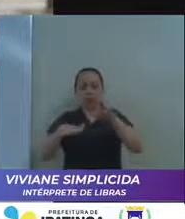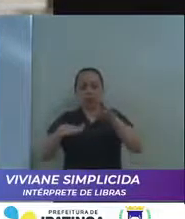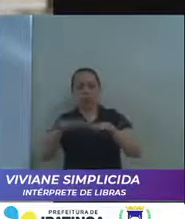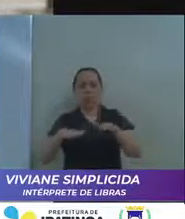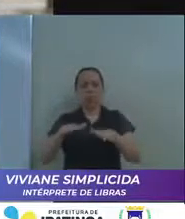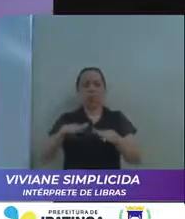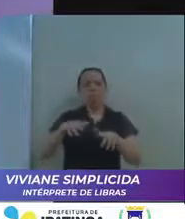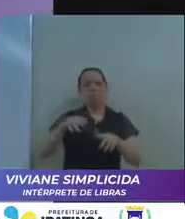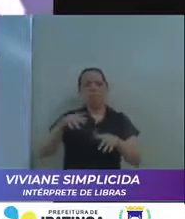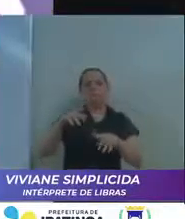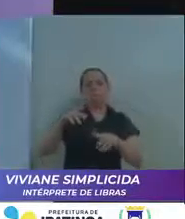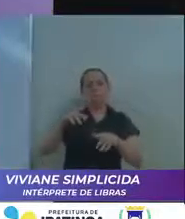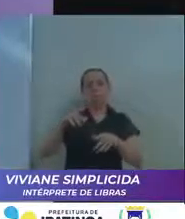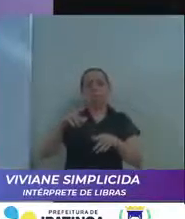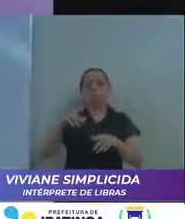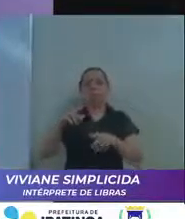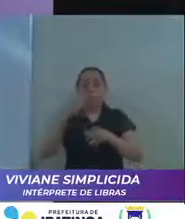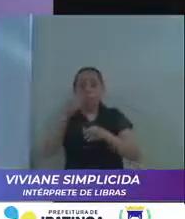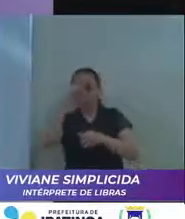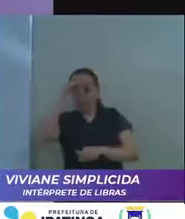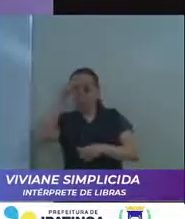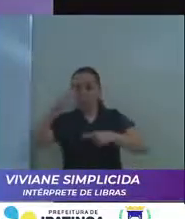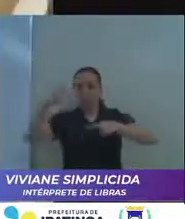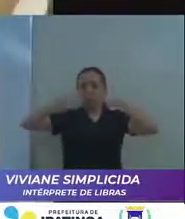competição sonora.